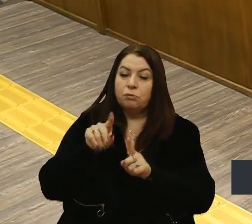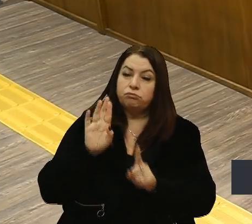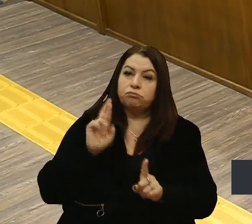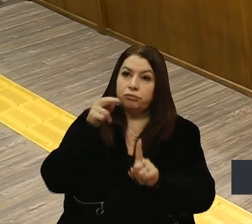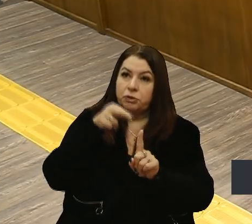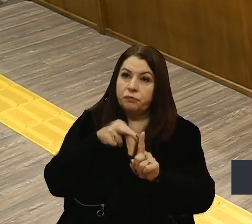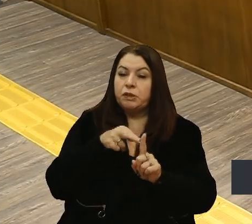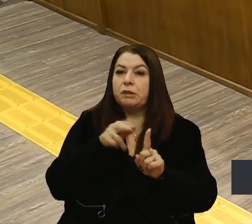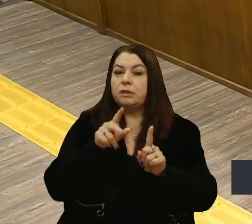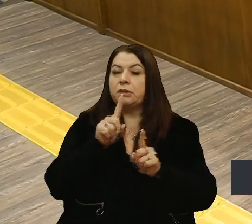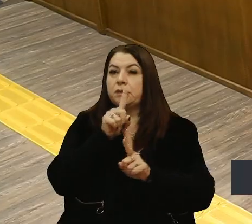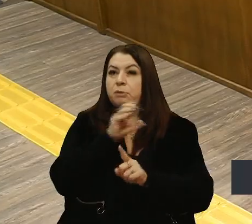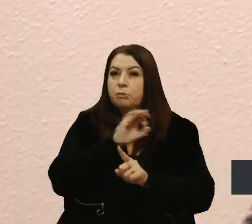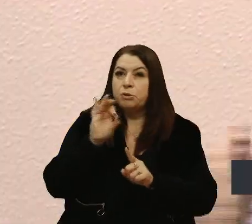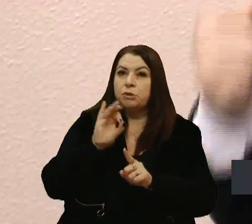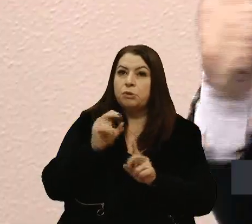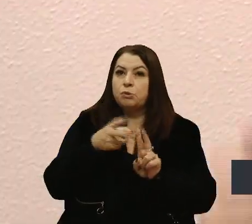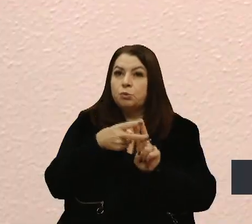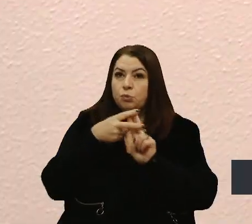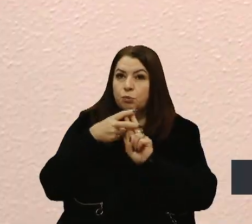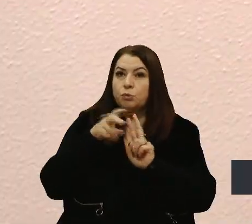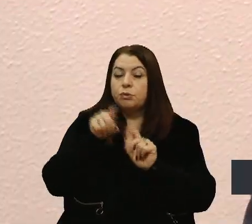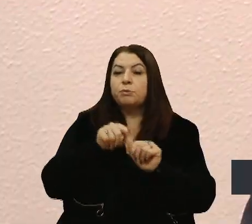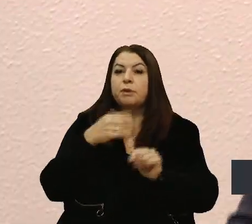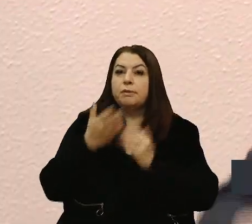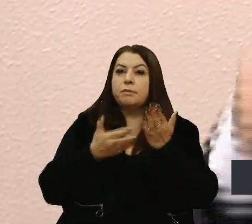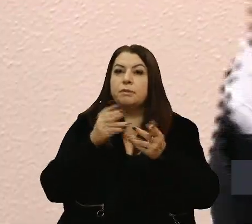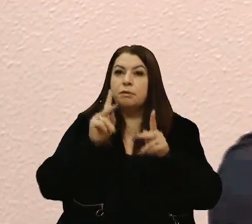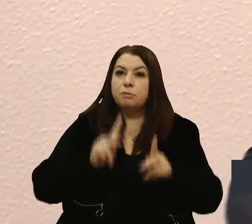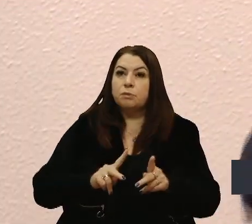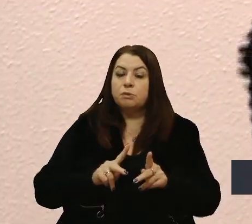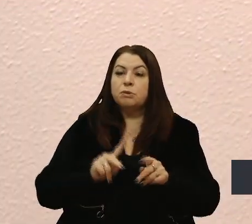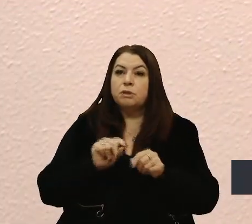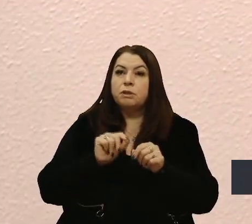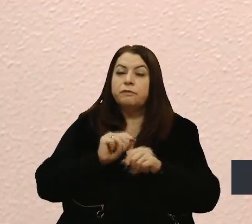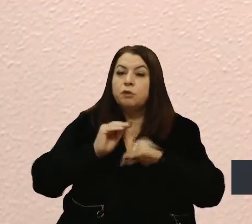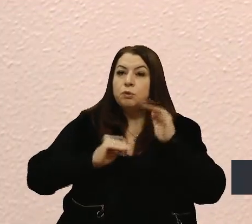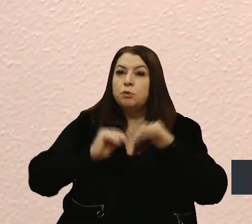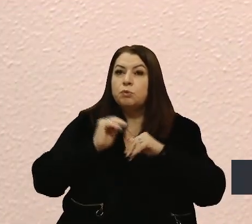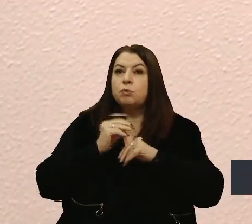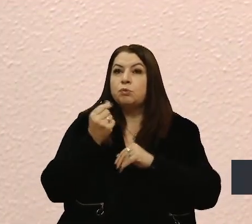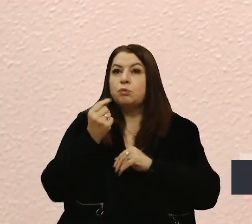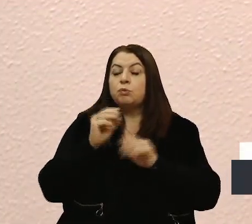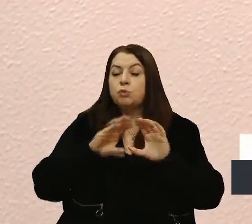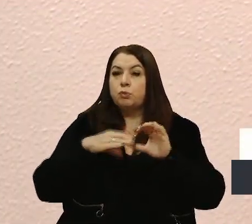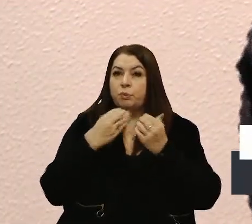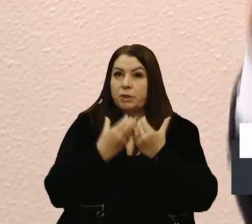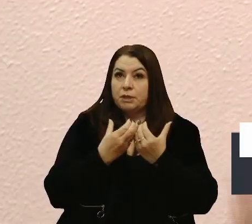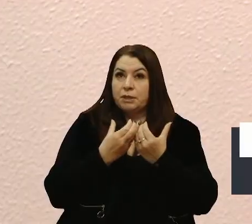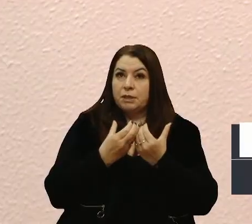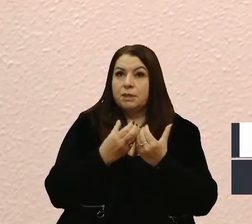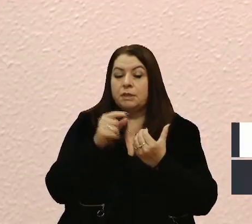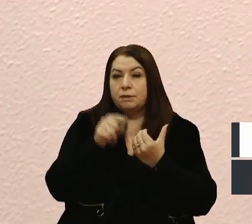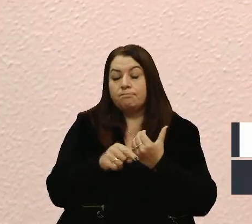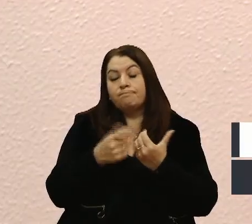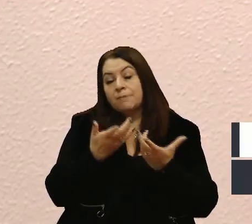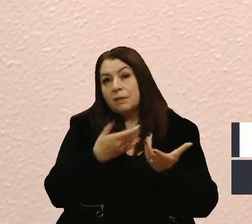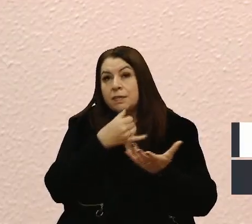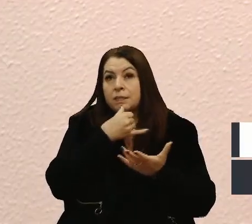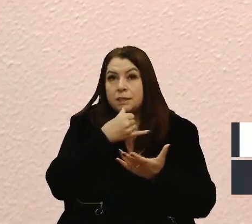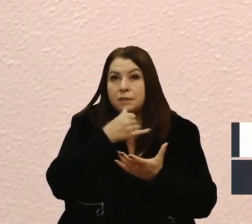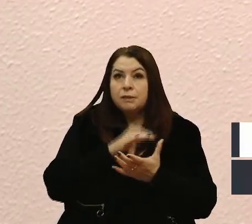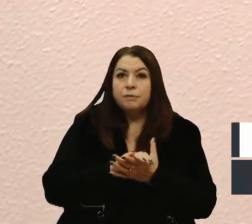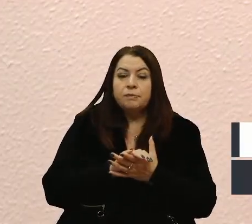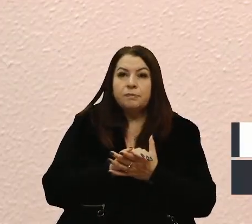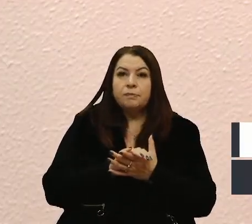referência 100% SUS, que atende as pessoas, que foi construído com o dinheiro da comunidade, mas